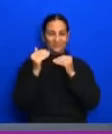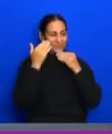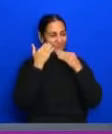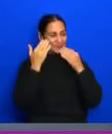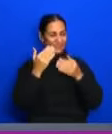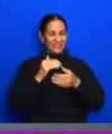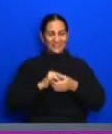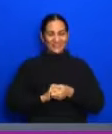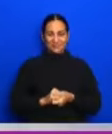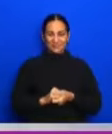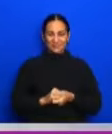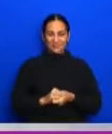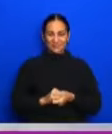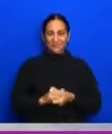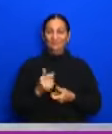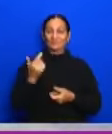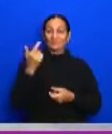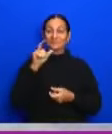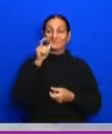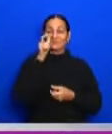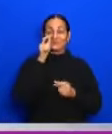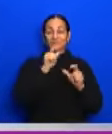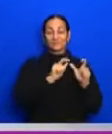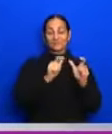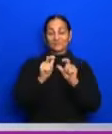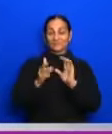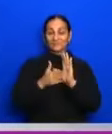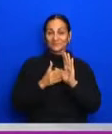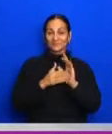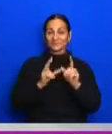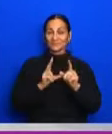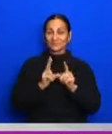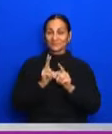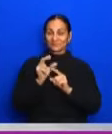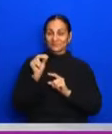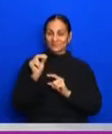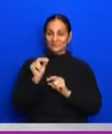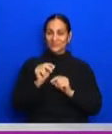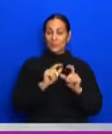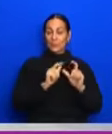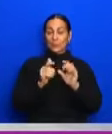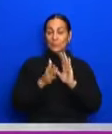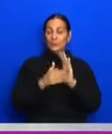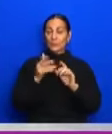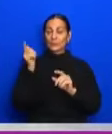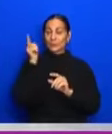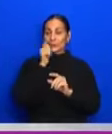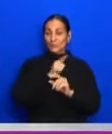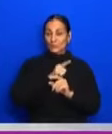confirmo. Obrigado. Após a apuração, fique atenta, fique atento à página da Caixa para saber de onde são as